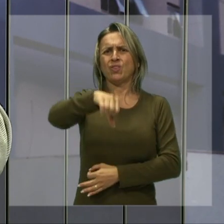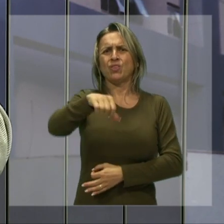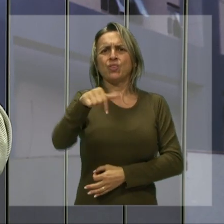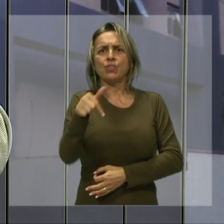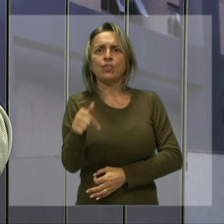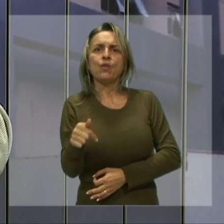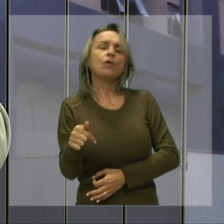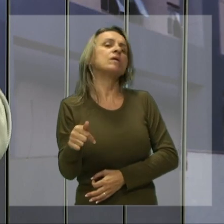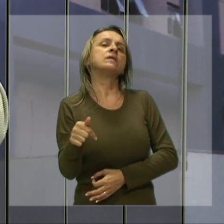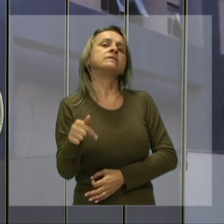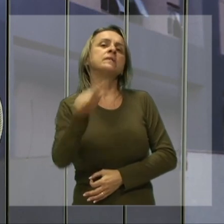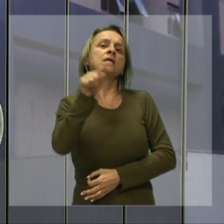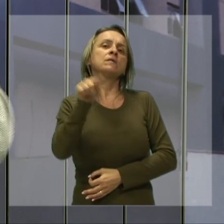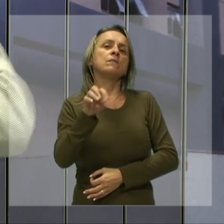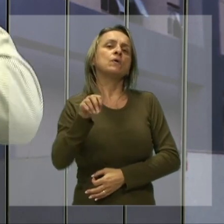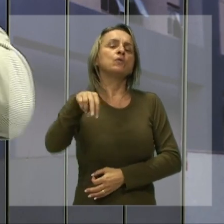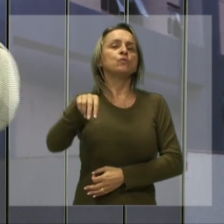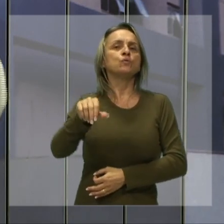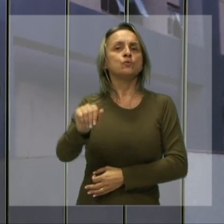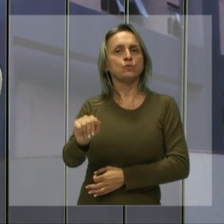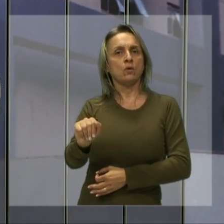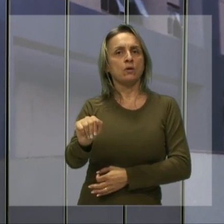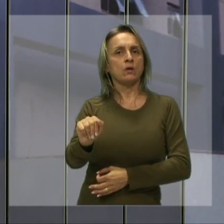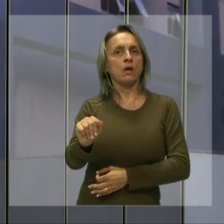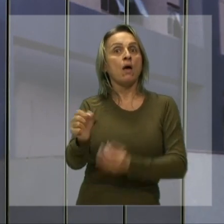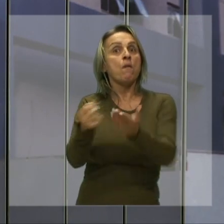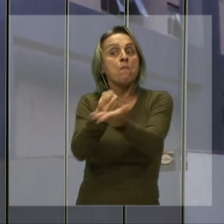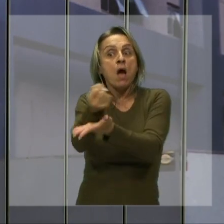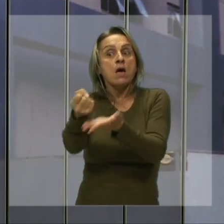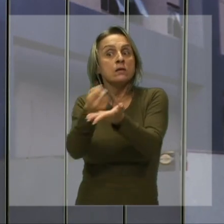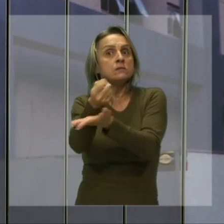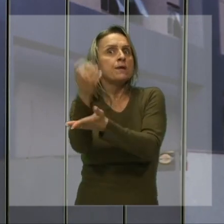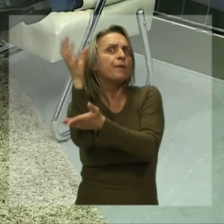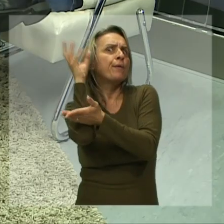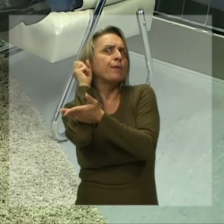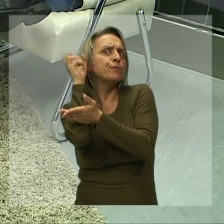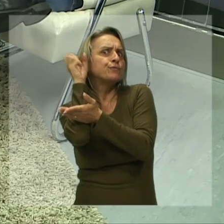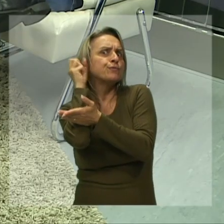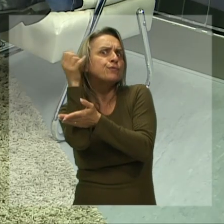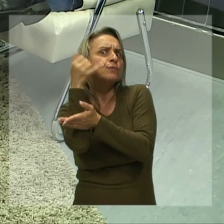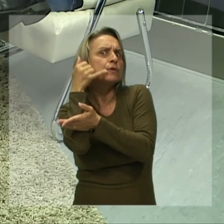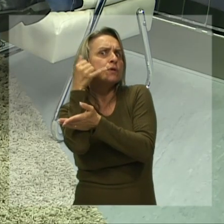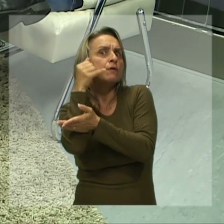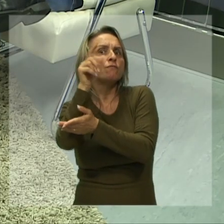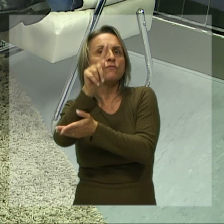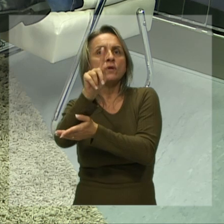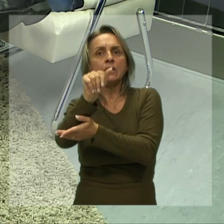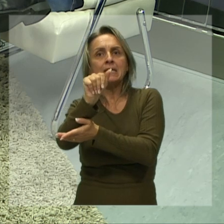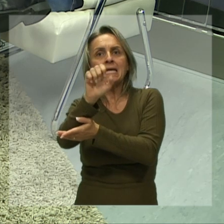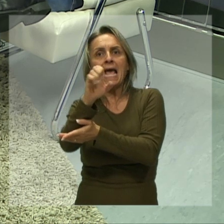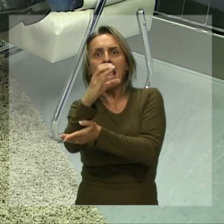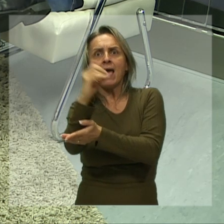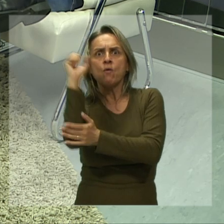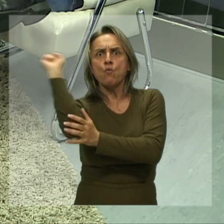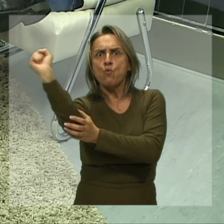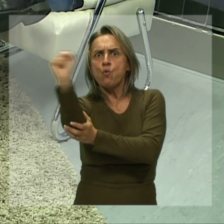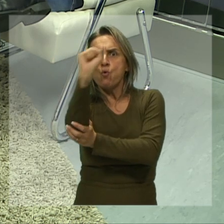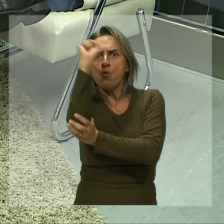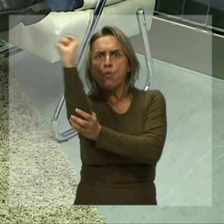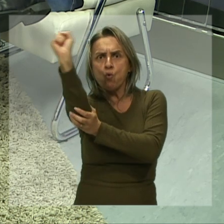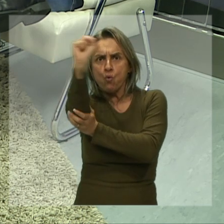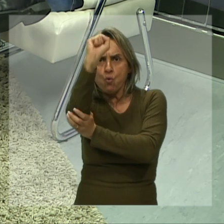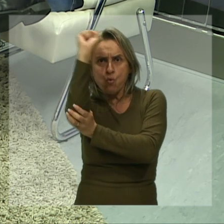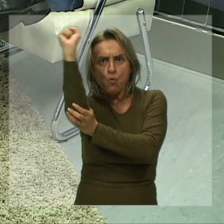Zona Eleitoral, baseado em escutas telefônicas do GAECO, é gravíssimo. É gravíssimo.